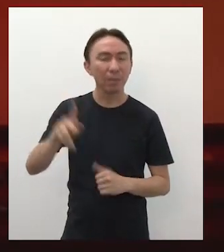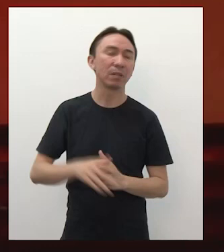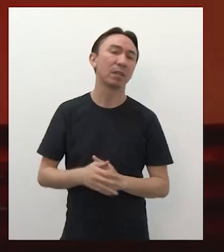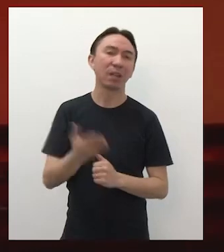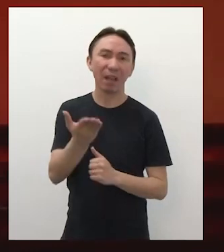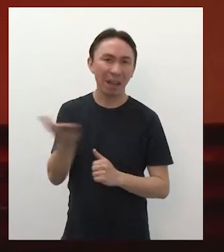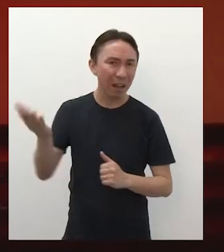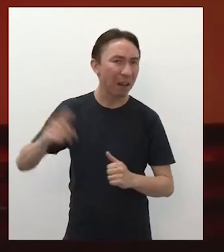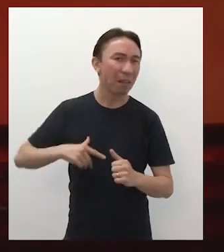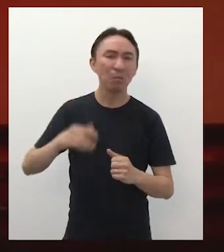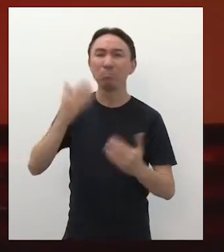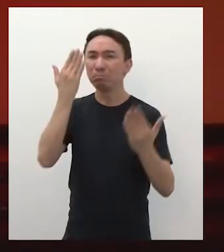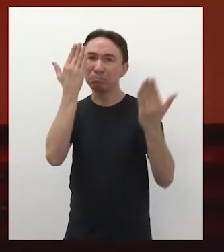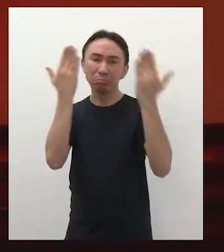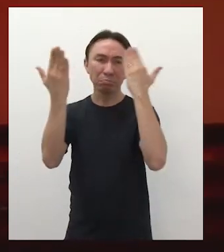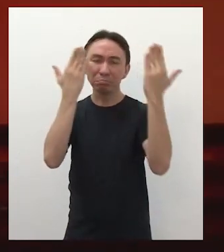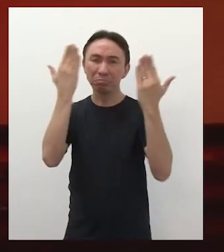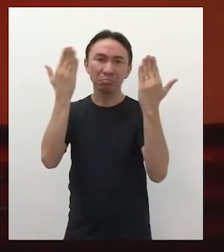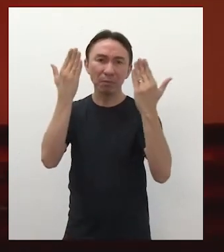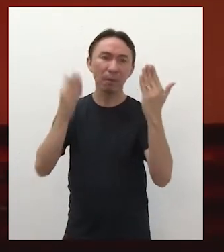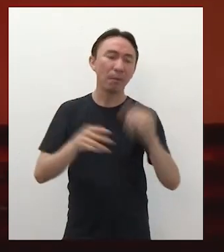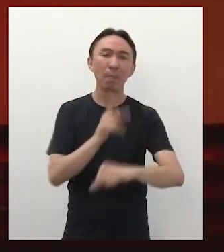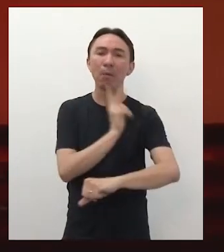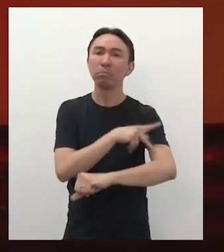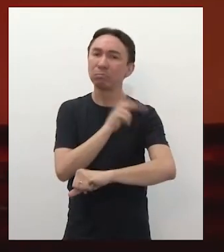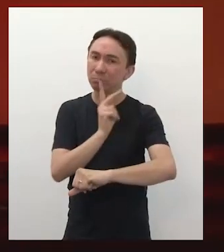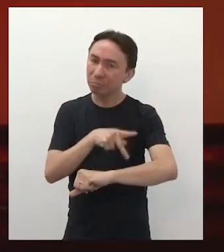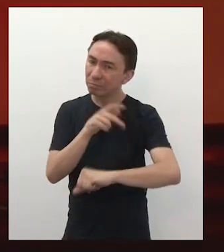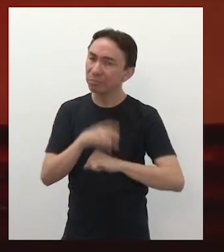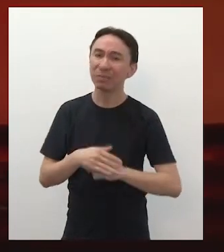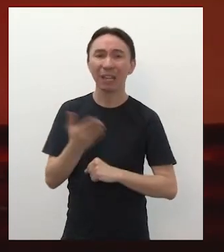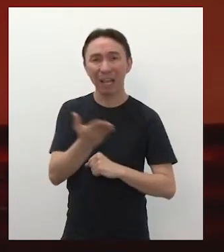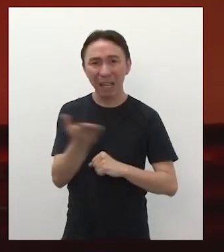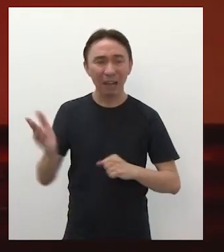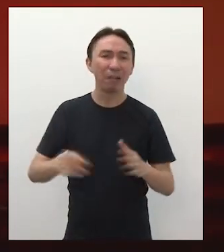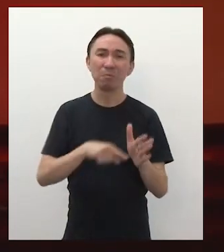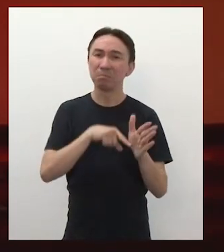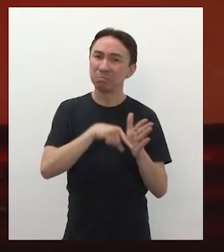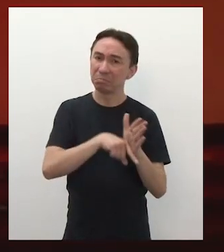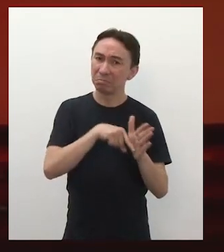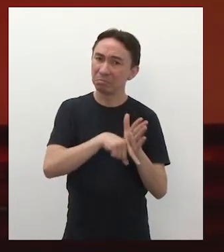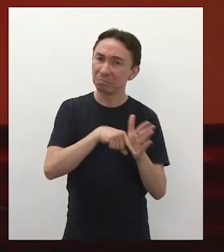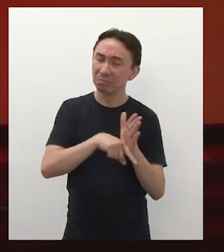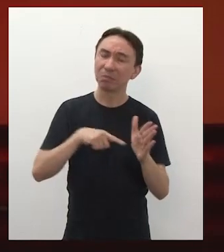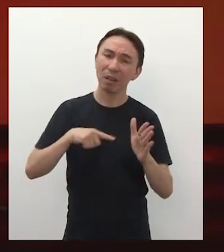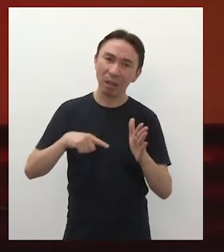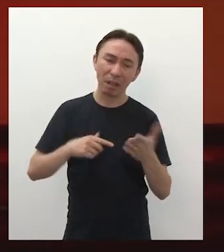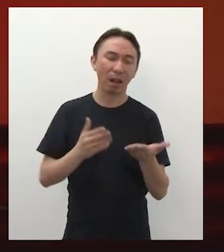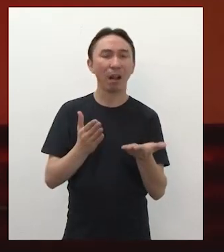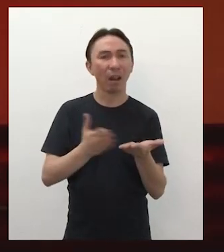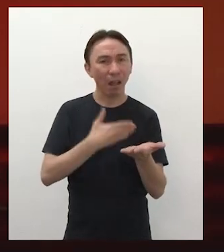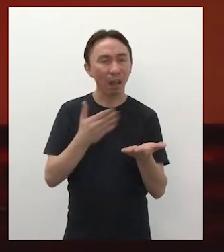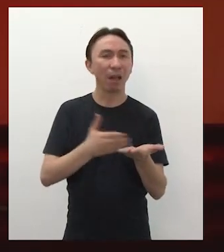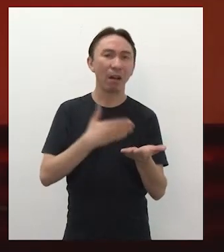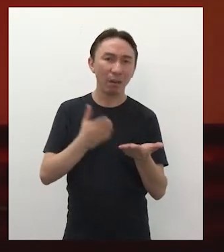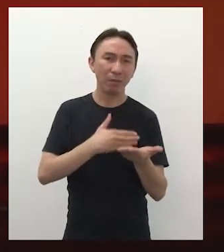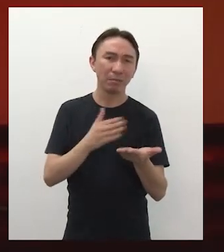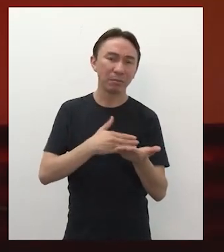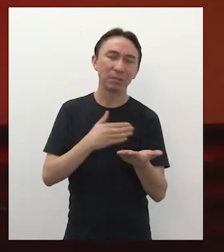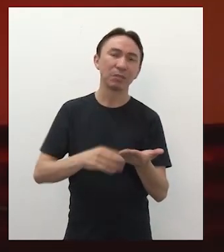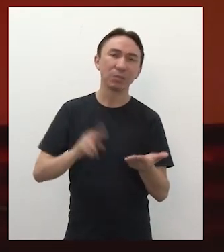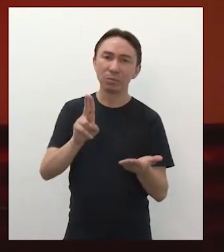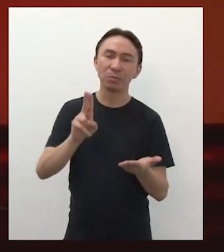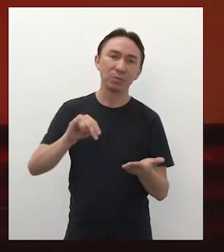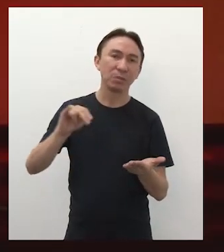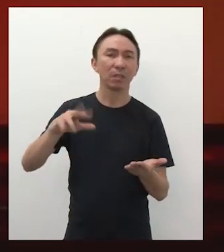também, pesquisadora do GEPEM, né, que é aquele grupo de estudos e pesquisas em educação moral da Unicamp, que já esteve aqui em contato com o